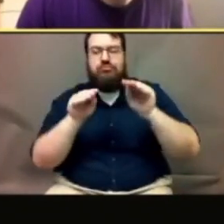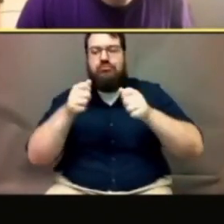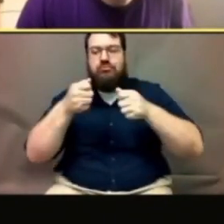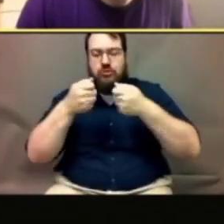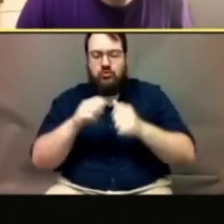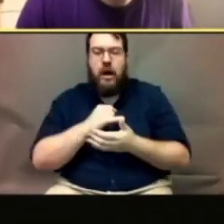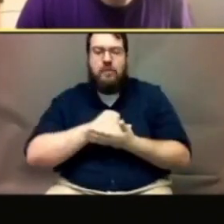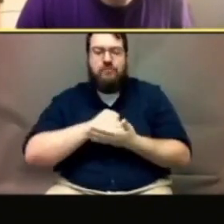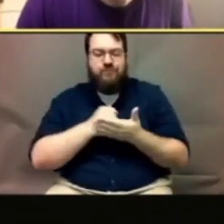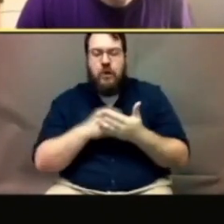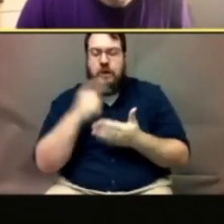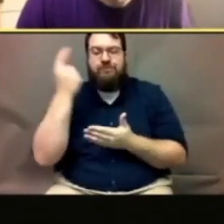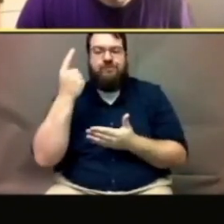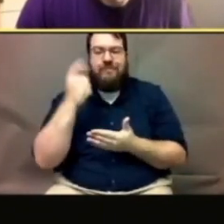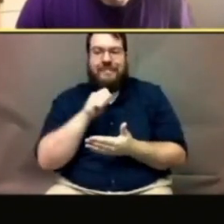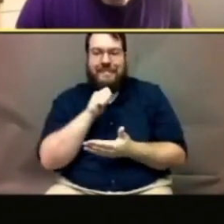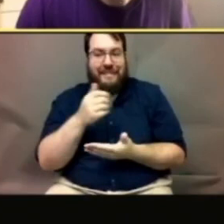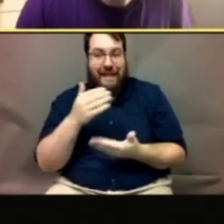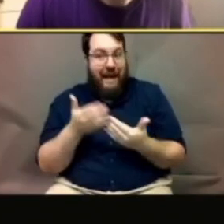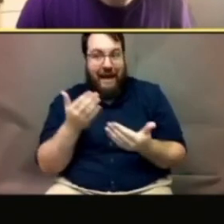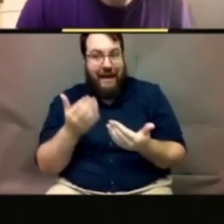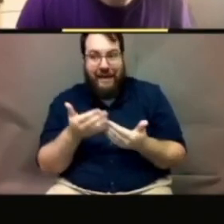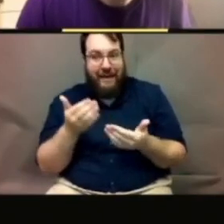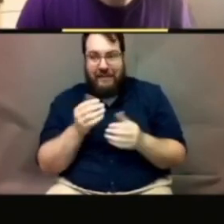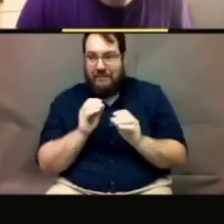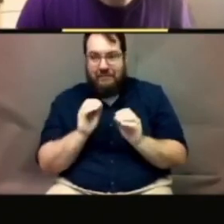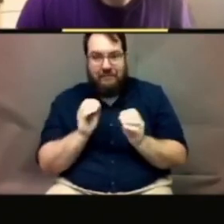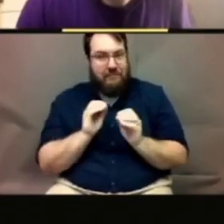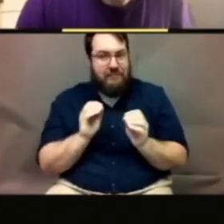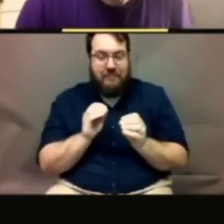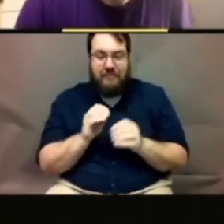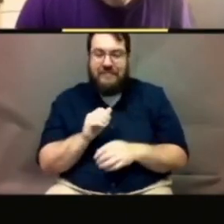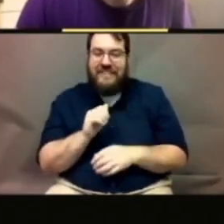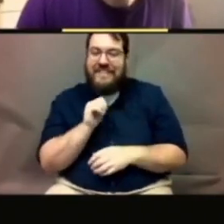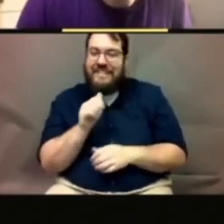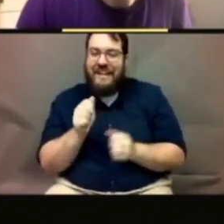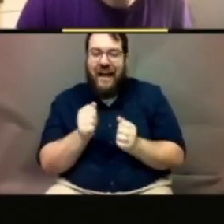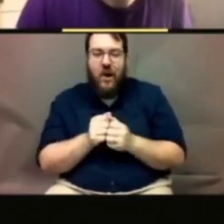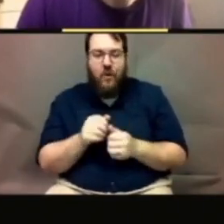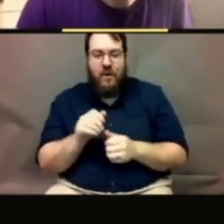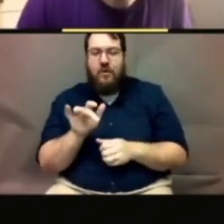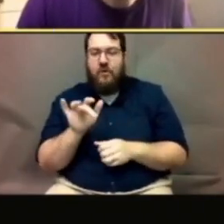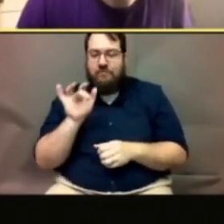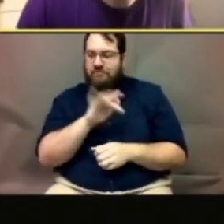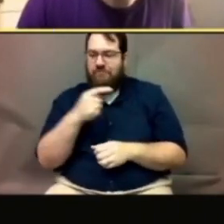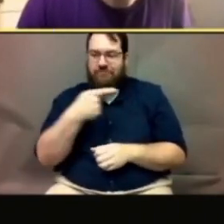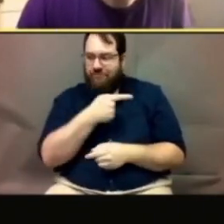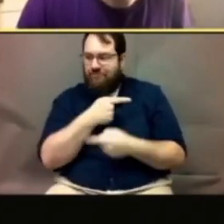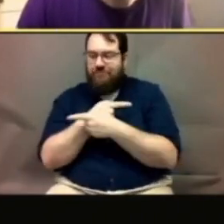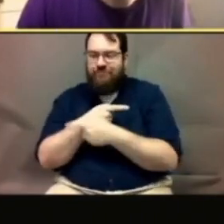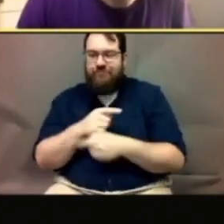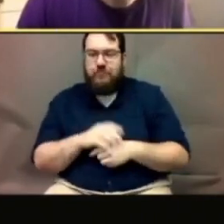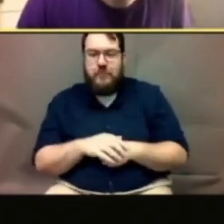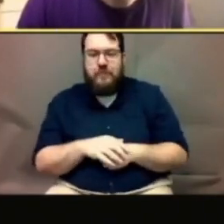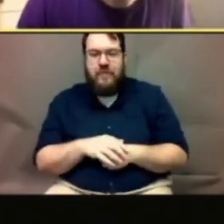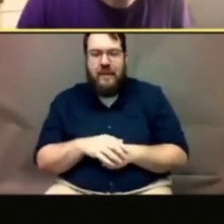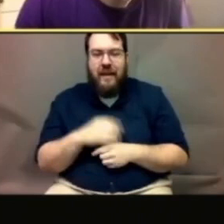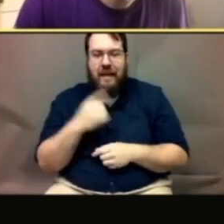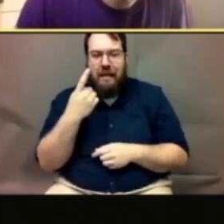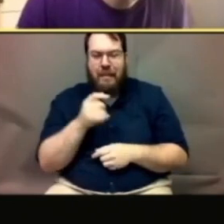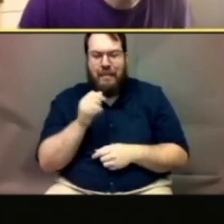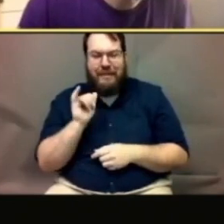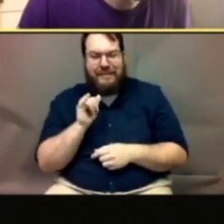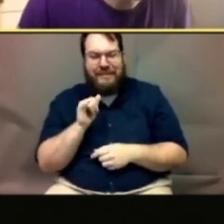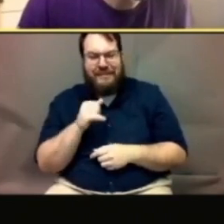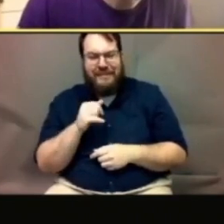desenhar algo interessante. Não é muito fácil de desenhar com isso aqui. Não, principalmente com teclas do computador. Mas é como se